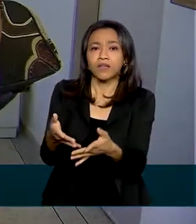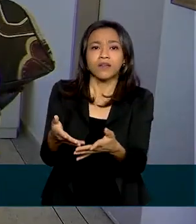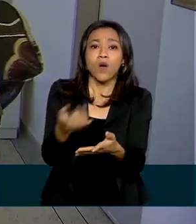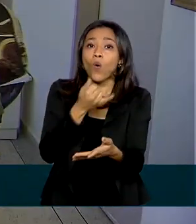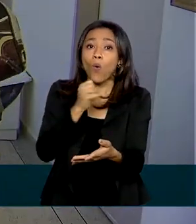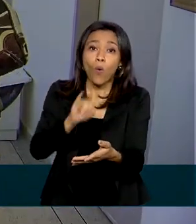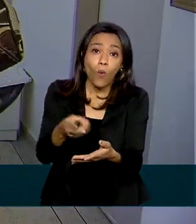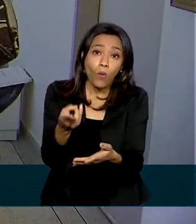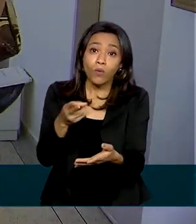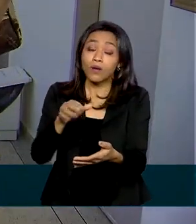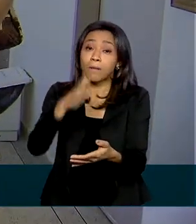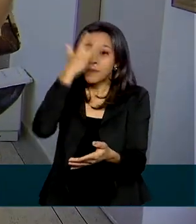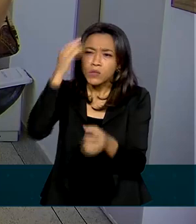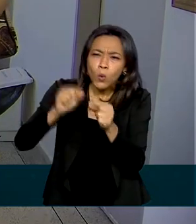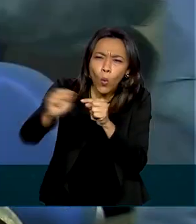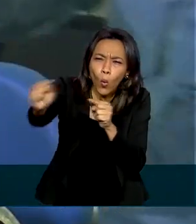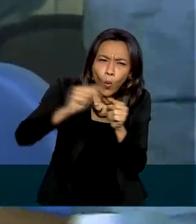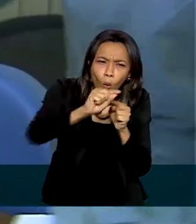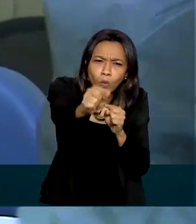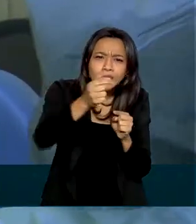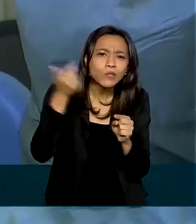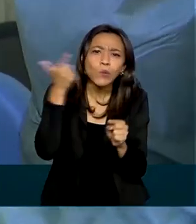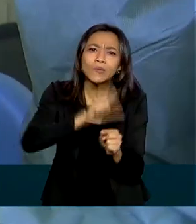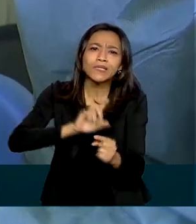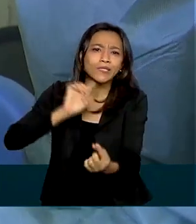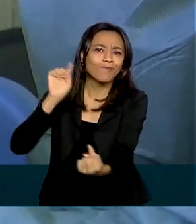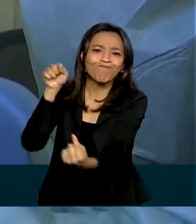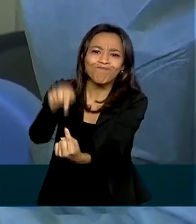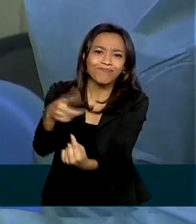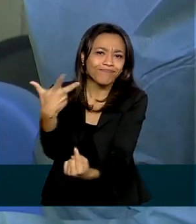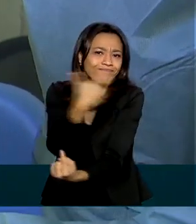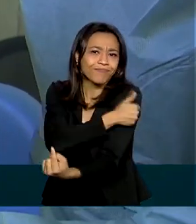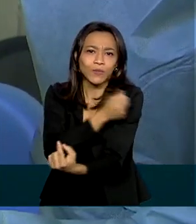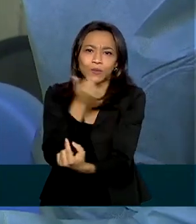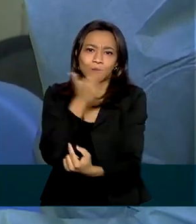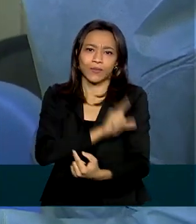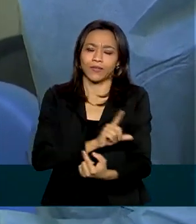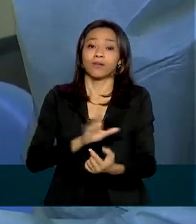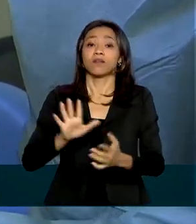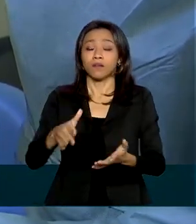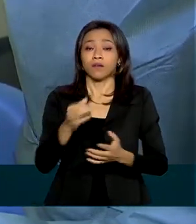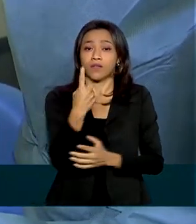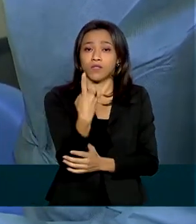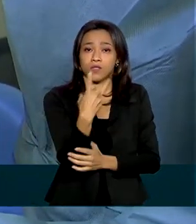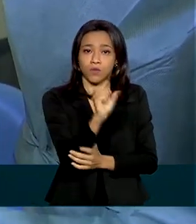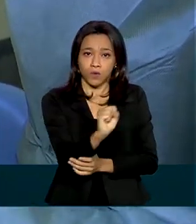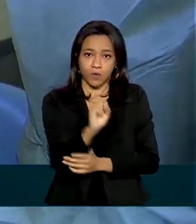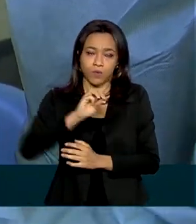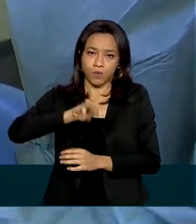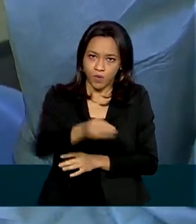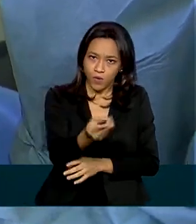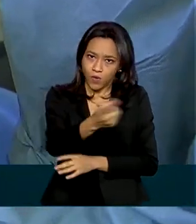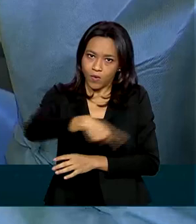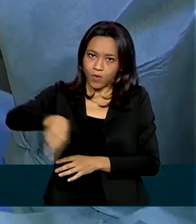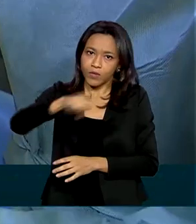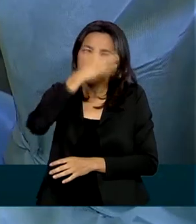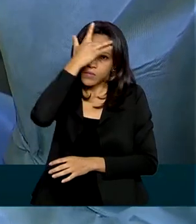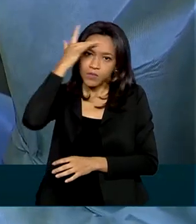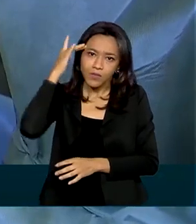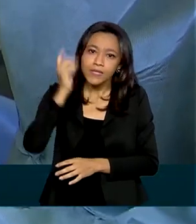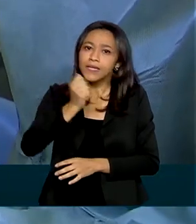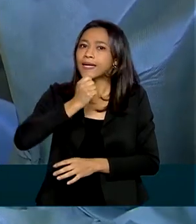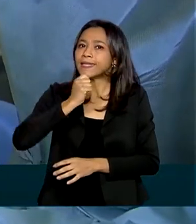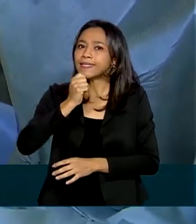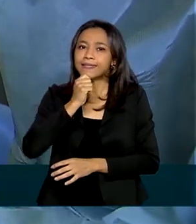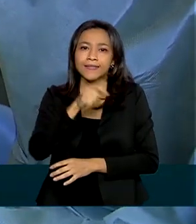que não alcançaram a meta de imunização do público-alvo em todo o país cerca de 18 milhões de pessoas desse público